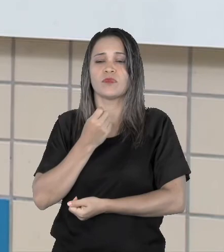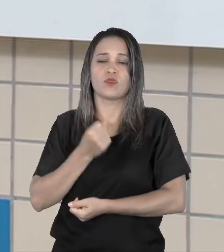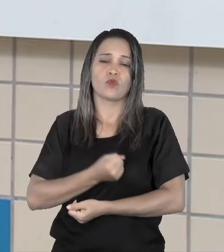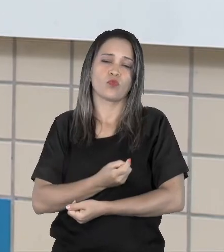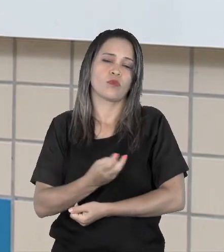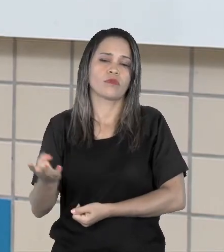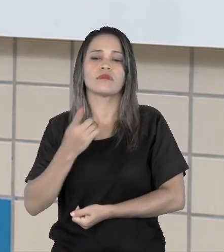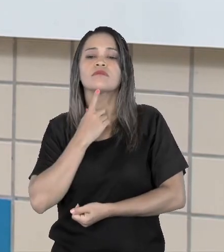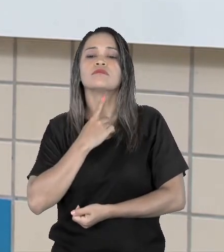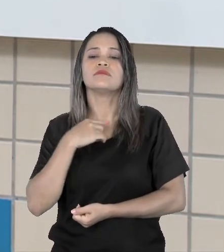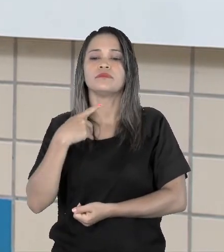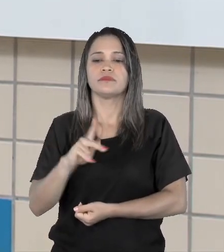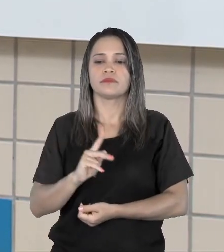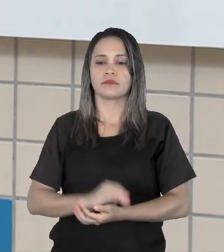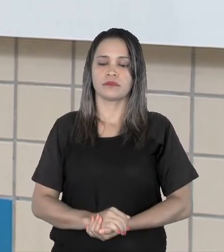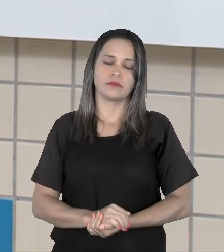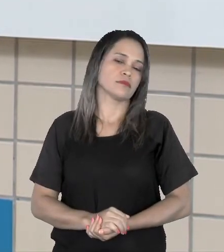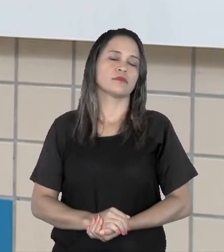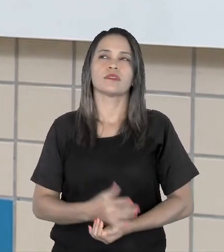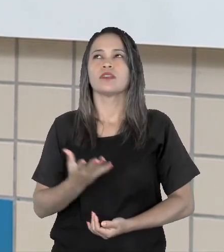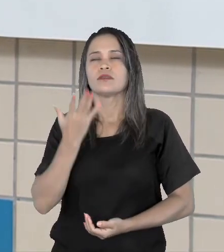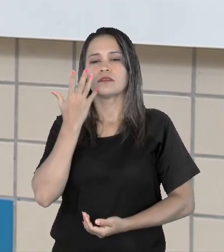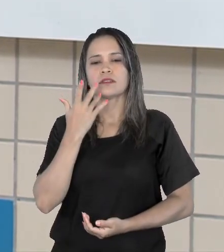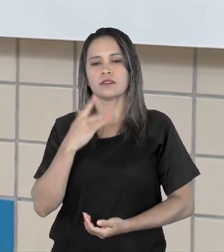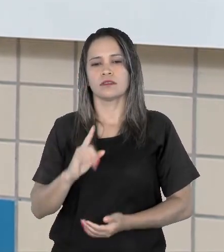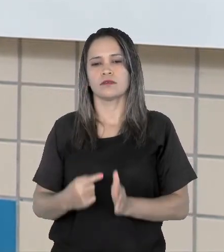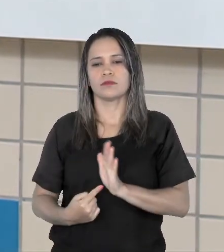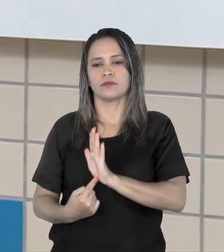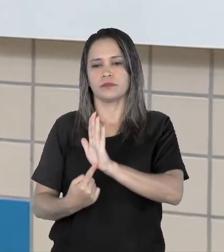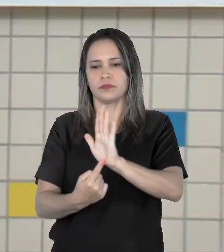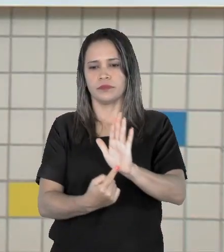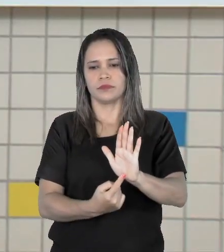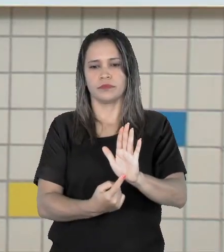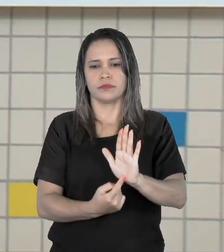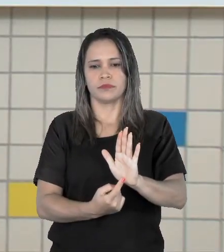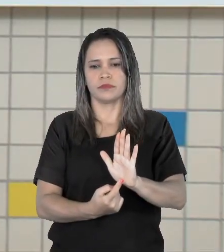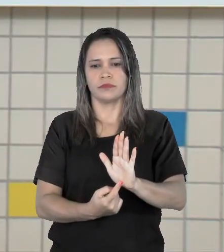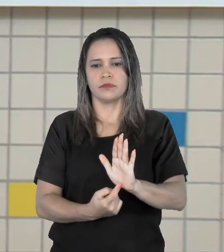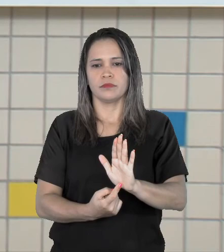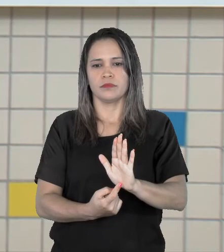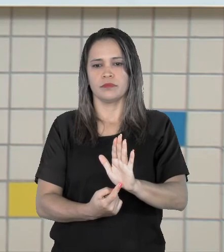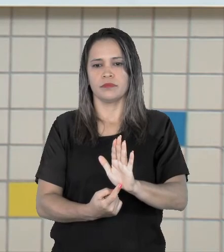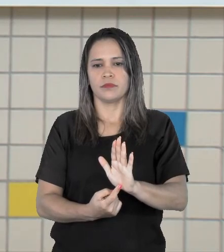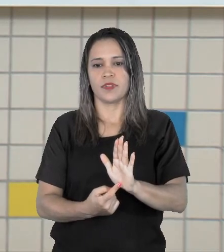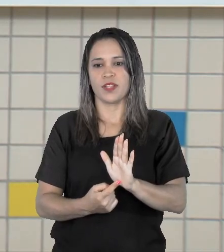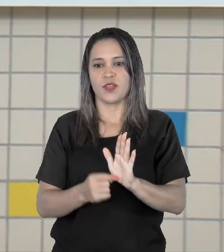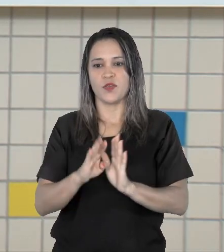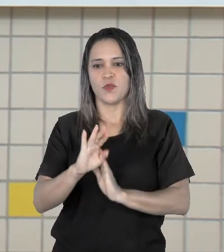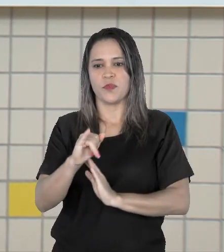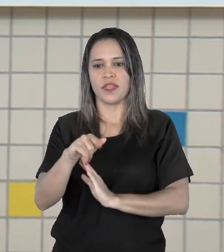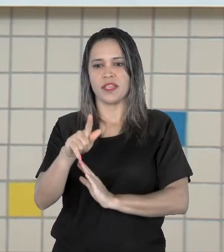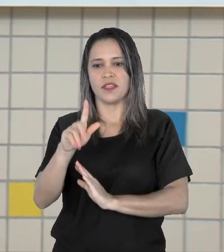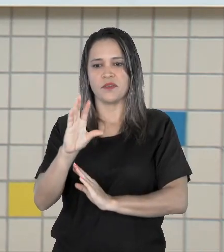quiserem, tá? E, crianças, eu trouxe aqui, ó, o bingo!